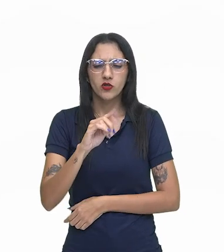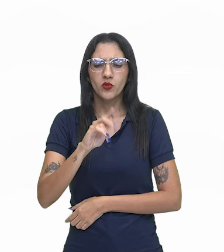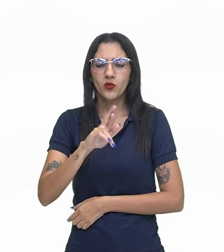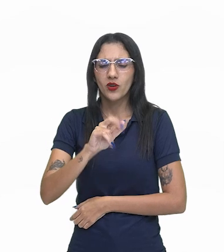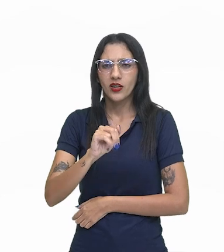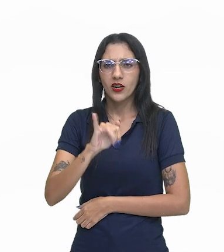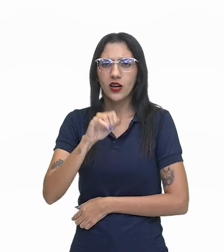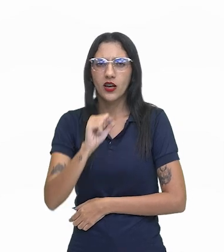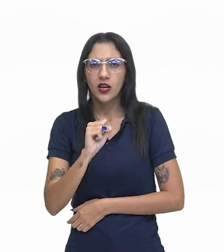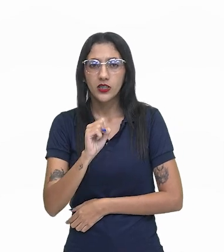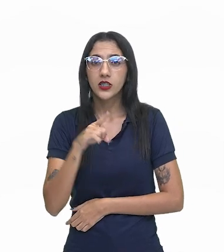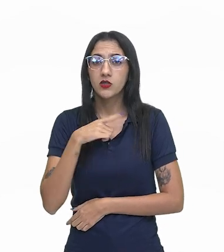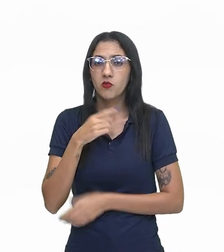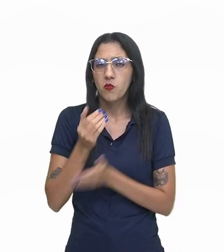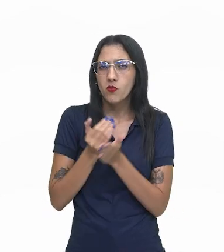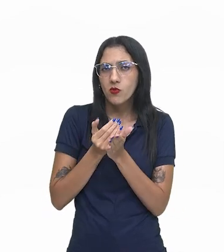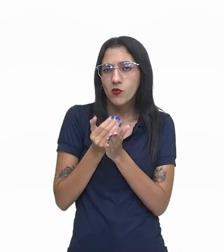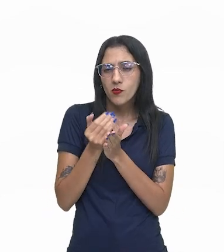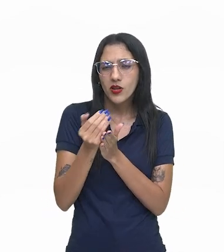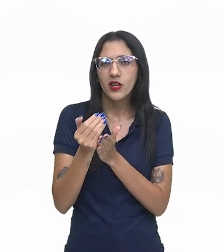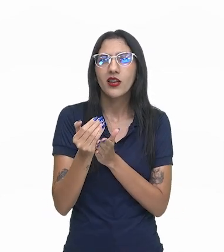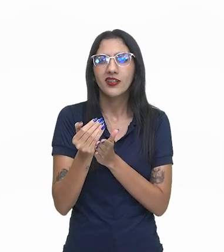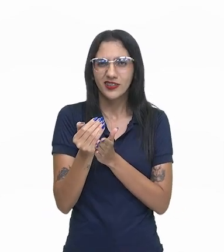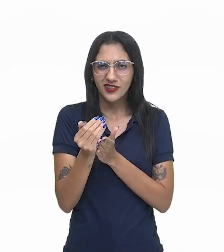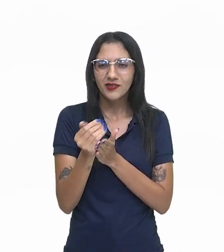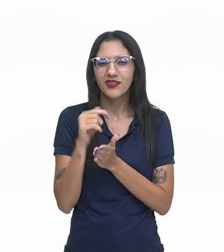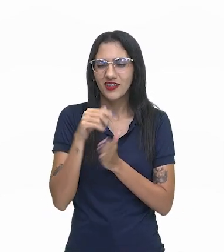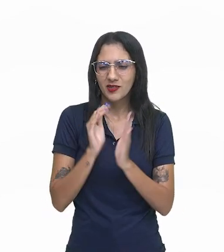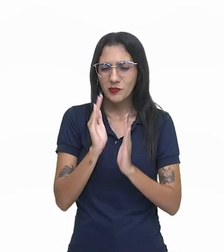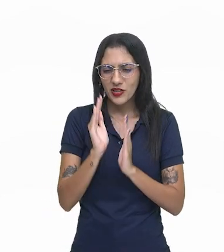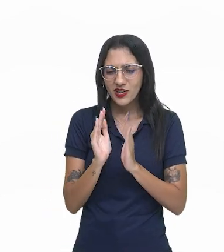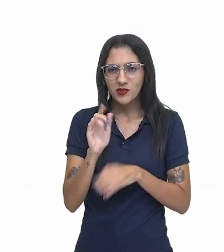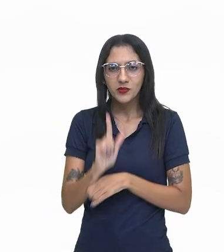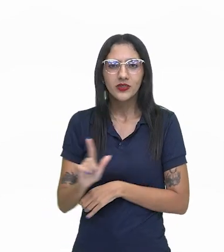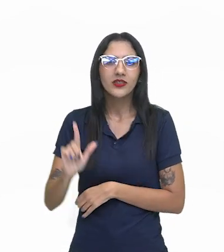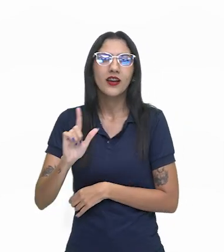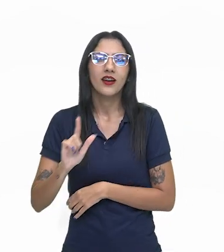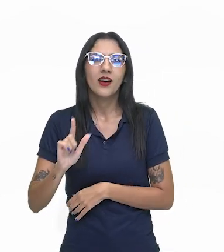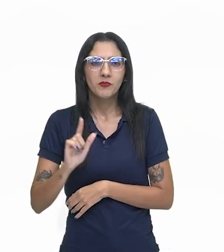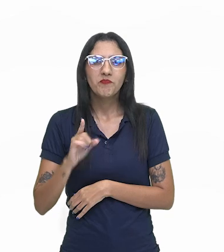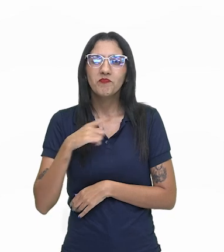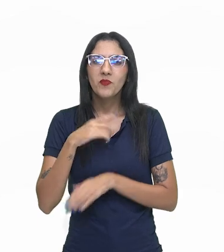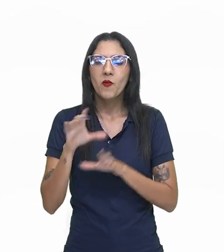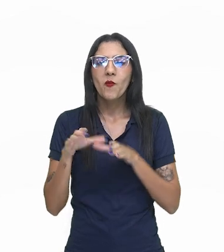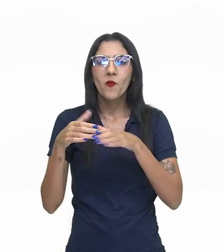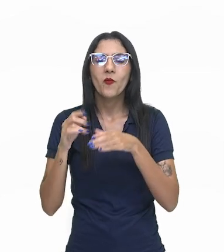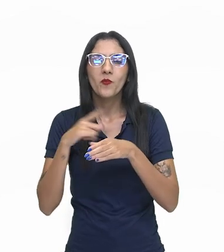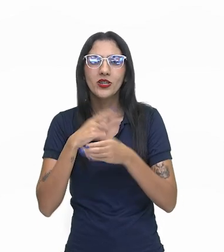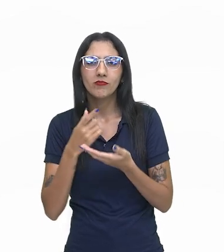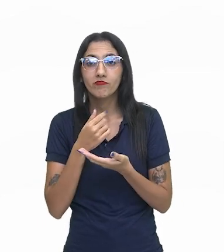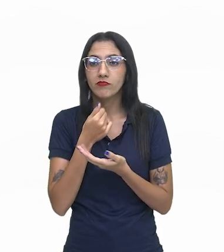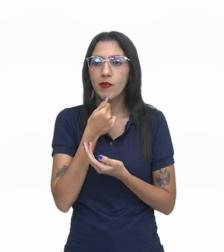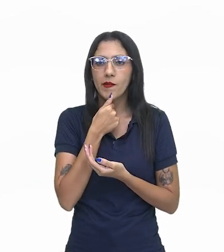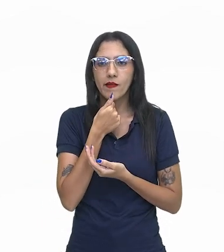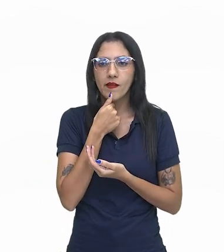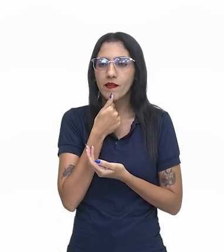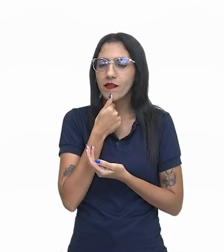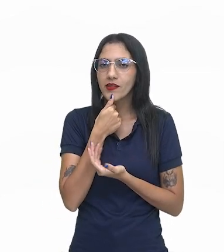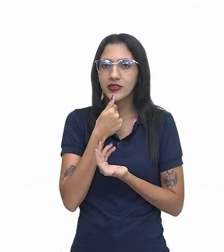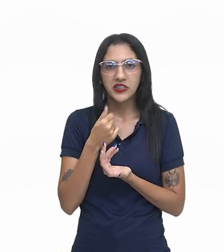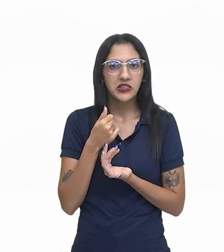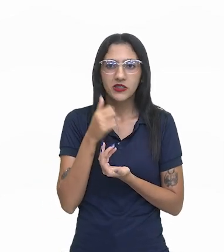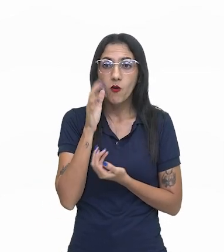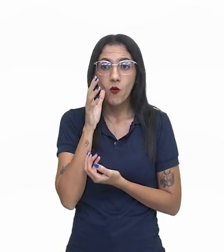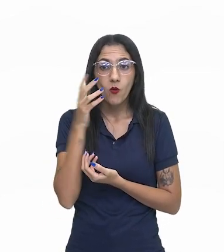que foi o início do movimento artístico literário, que foi um movimento que ainda não